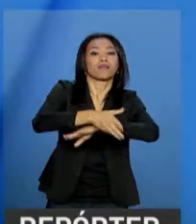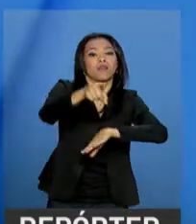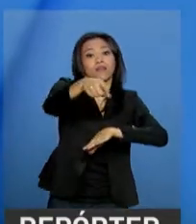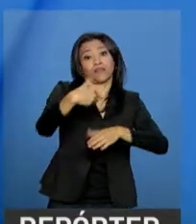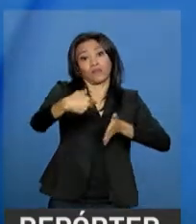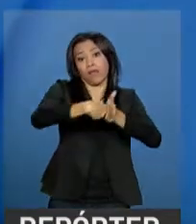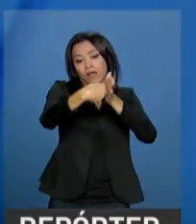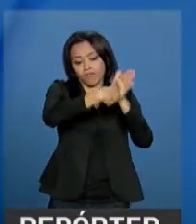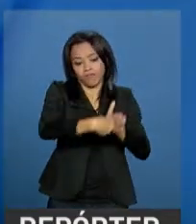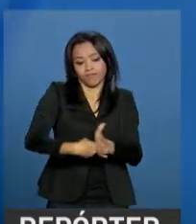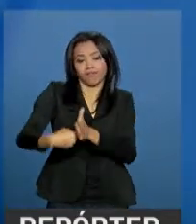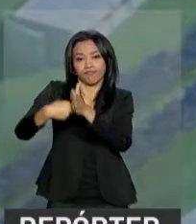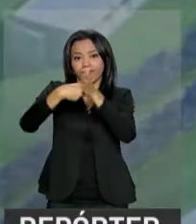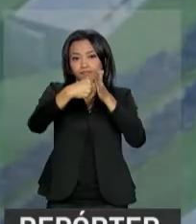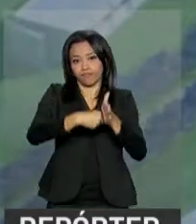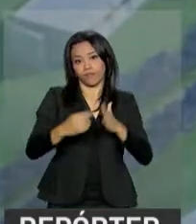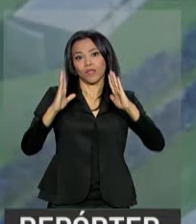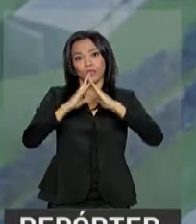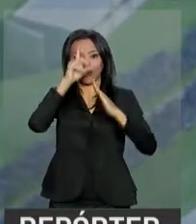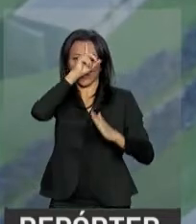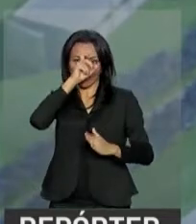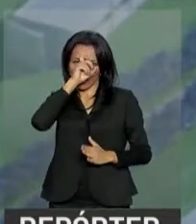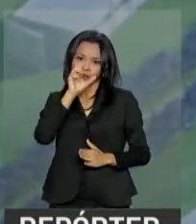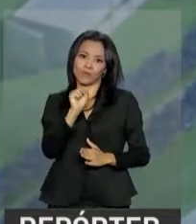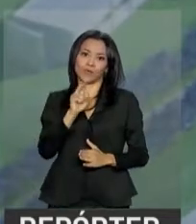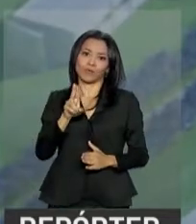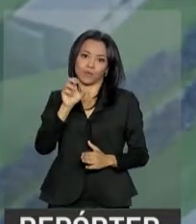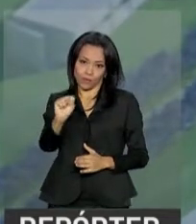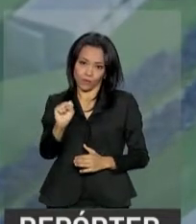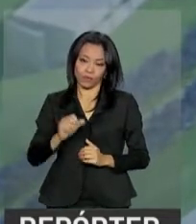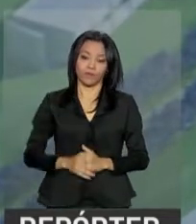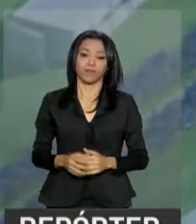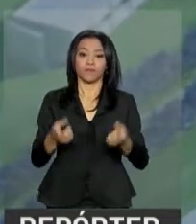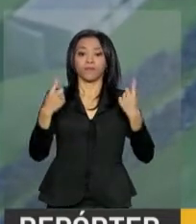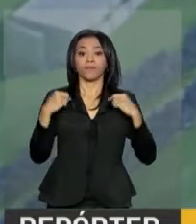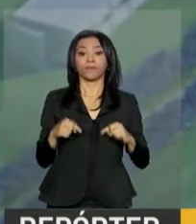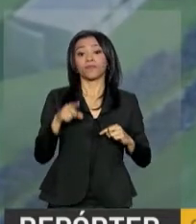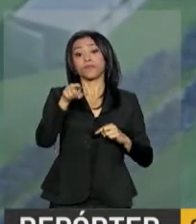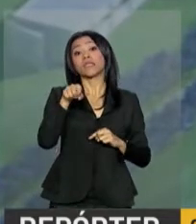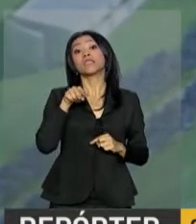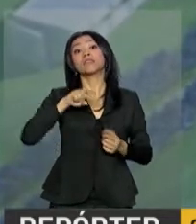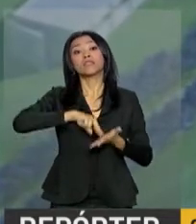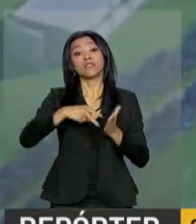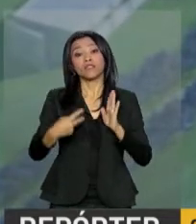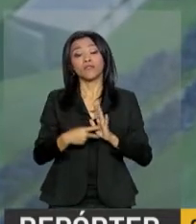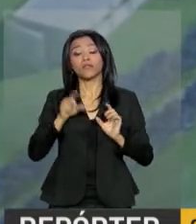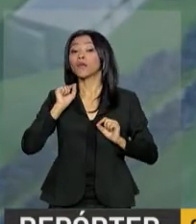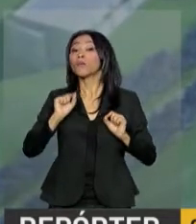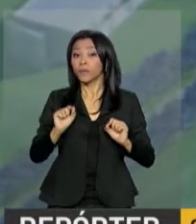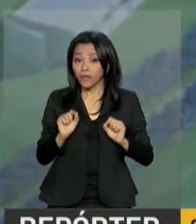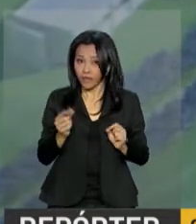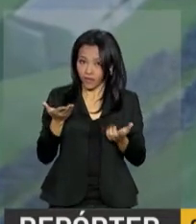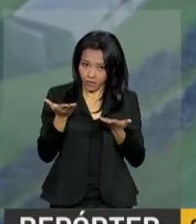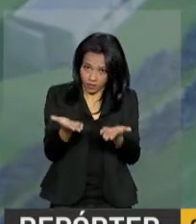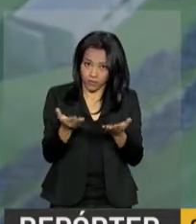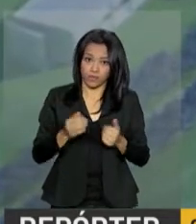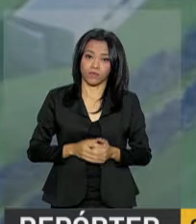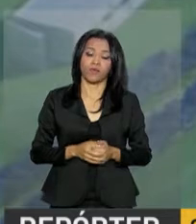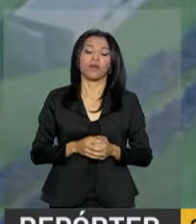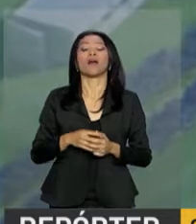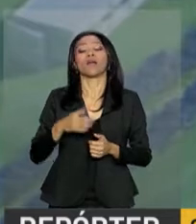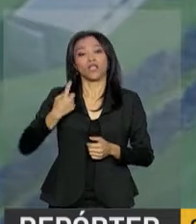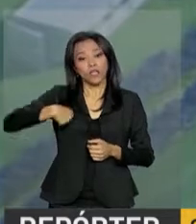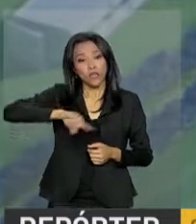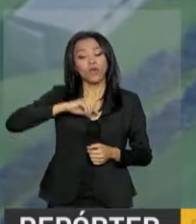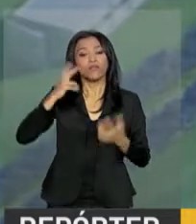sistema único de saúde na prática o que isso significa para a população significa que vamos conseguir realizar